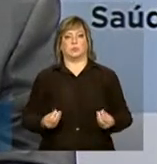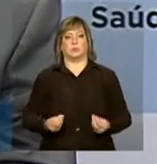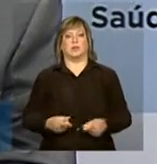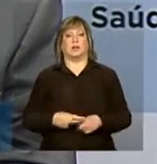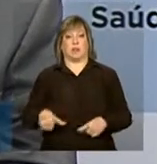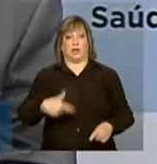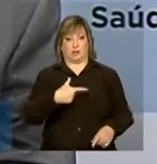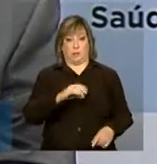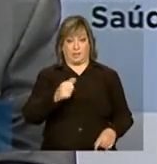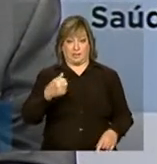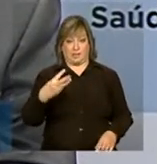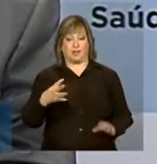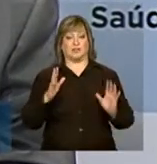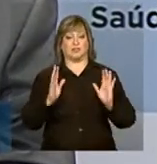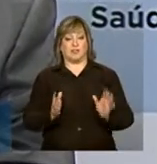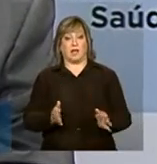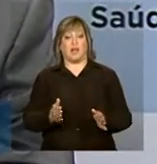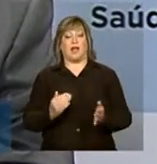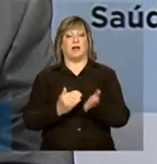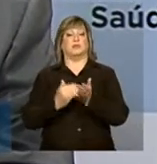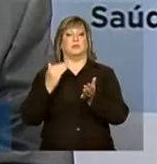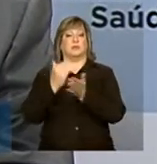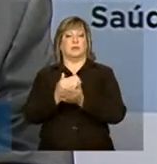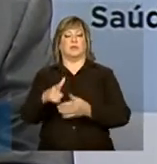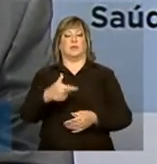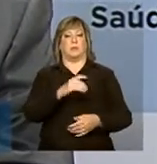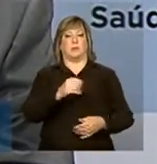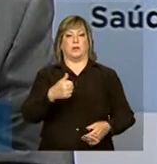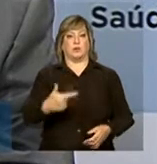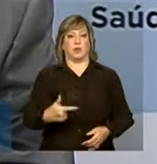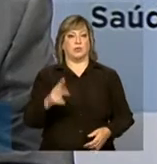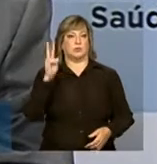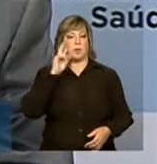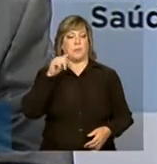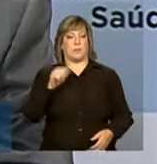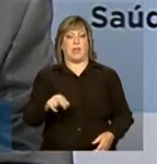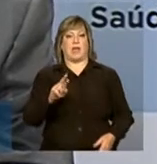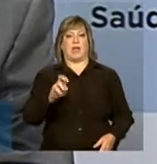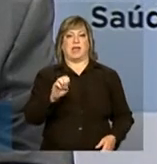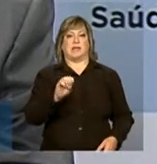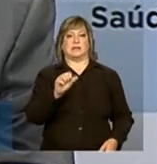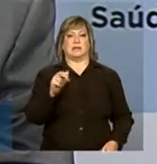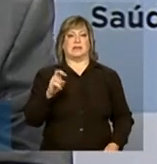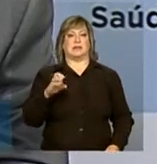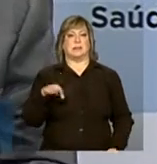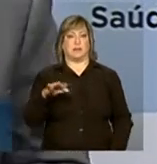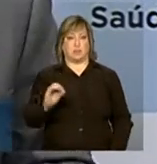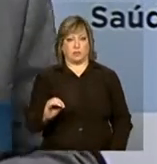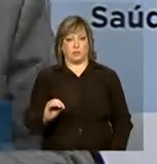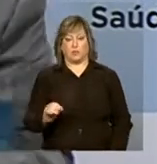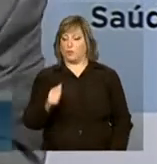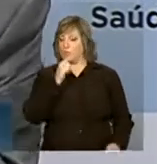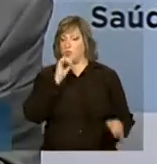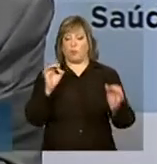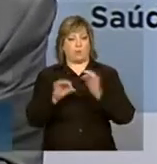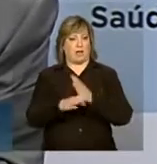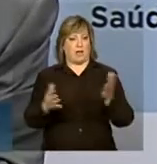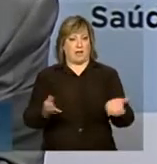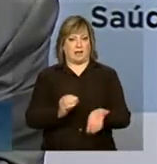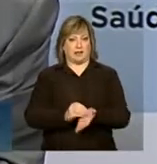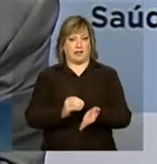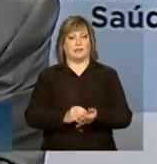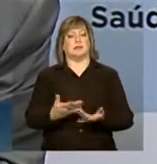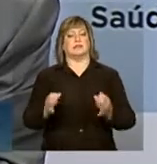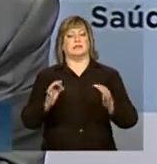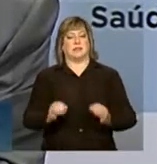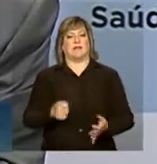já superou o ano de 2012 e 2011 em relação ao ressarcimento, não concluímos o ano ainda, então certamente já podemos afirmar